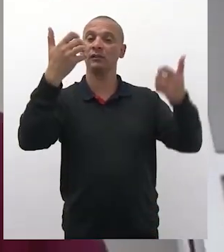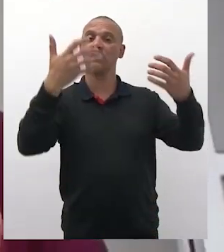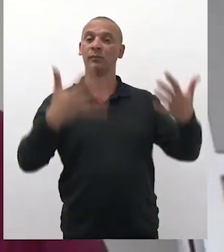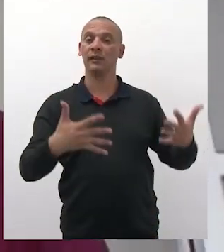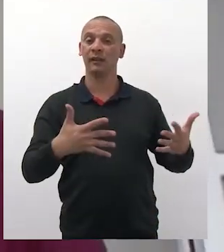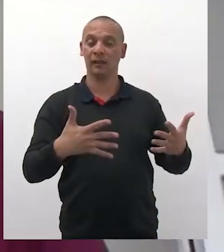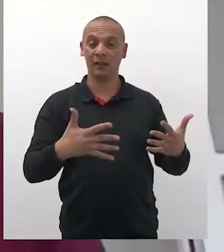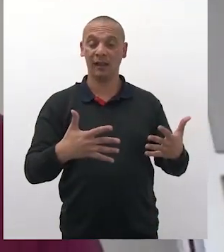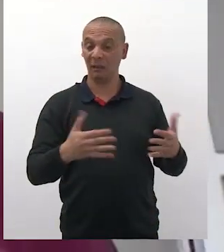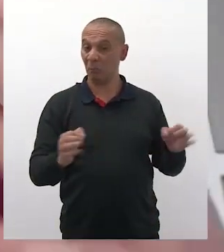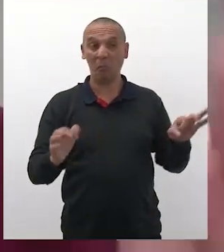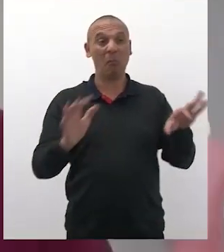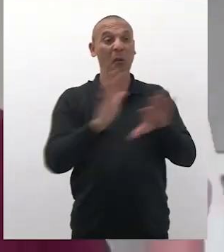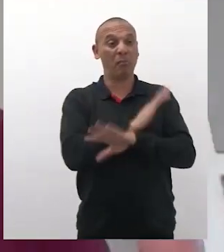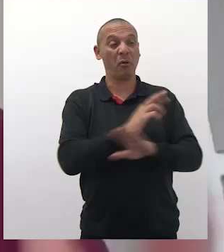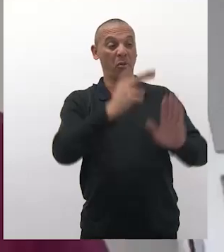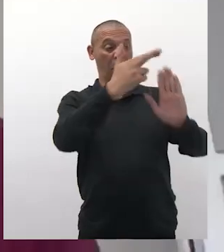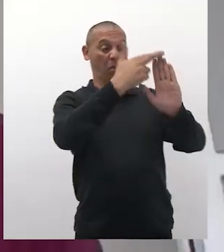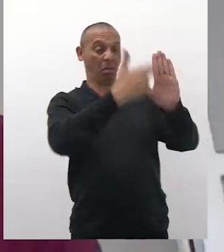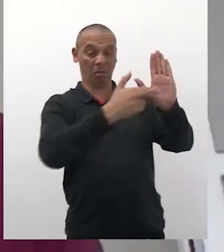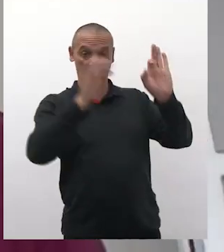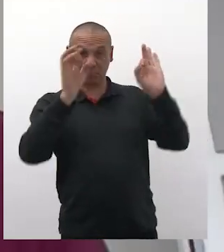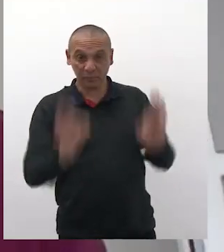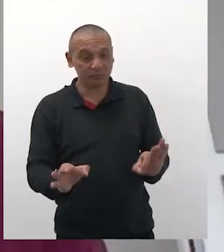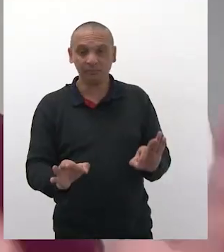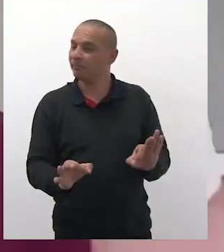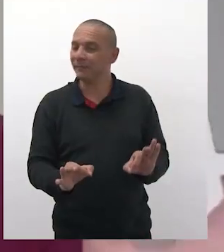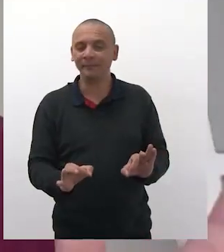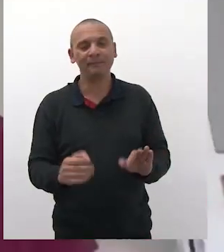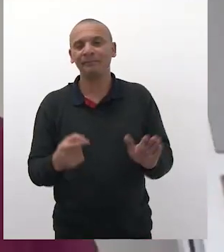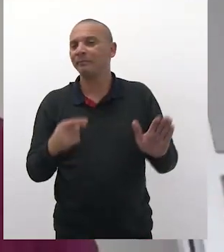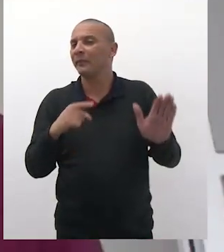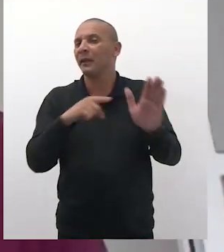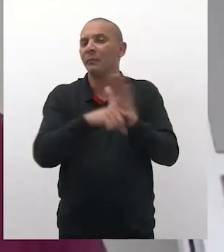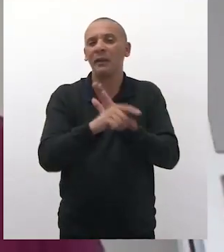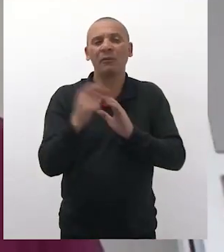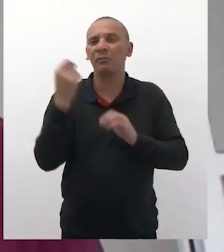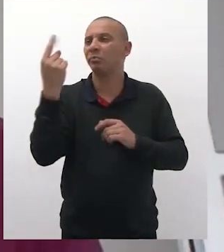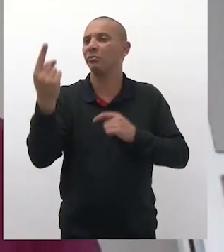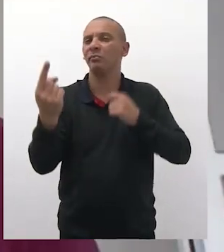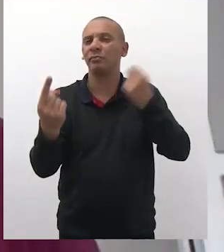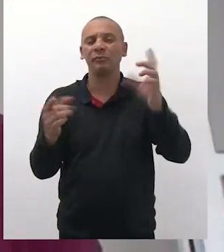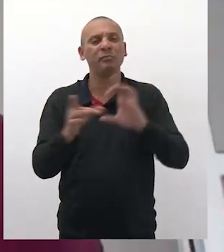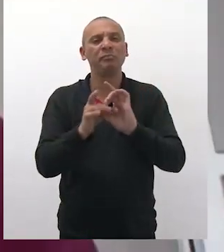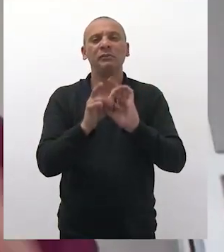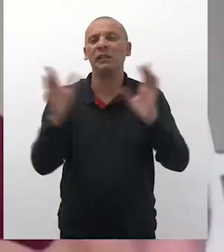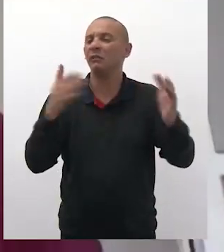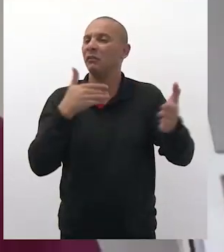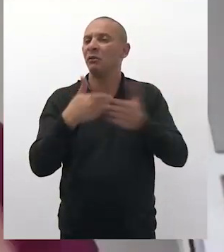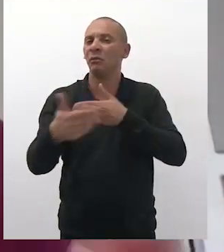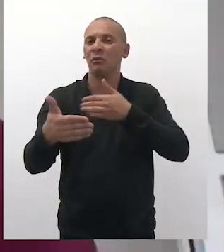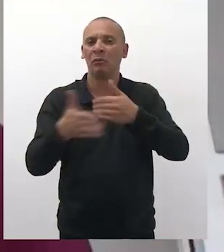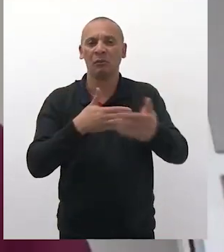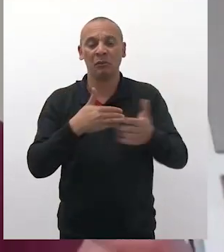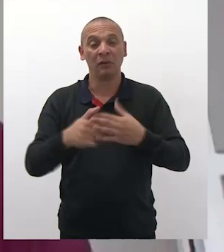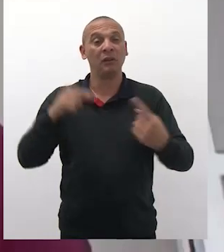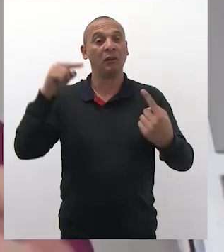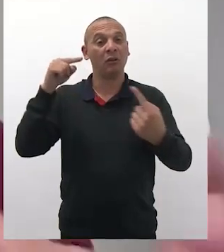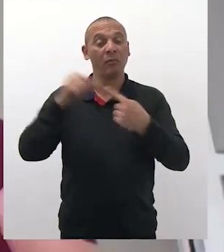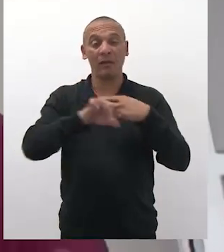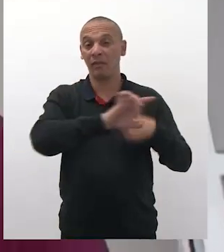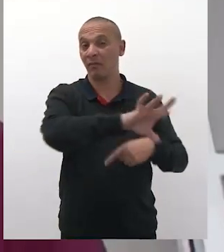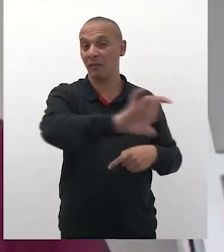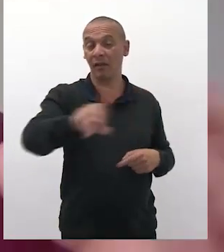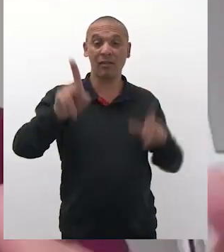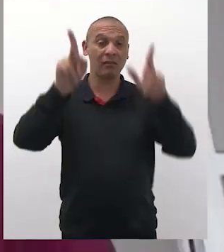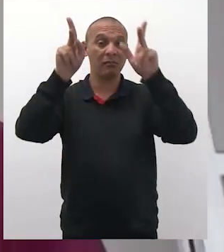roteiro fechado, né? São perguntas abertas e que aí cabe da sensibilização da pessoa